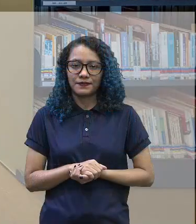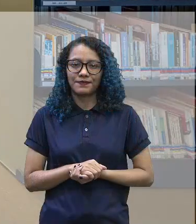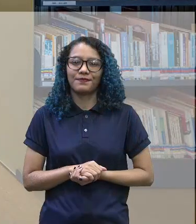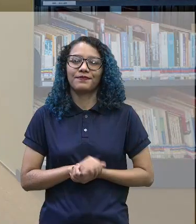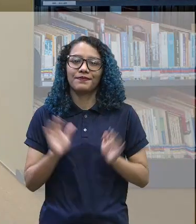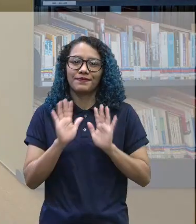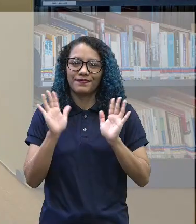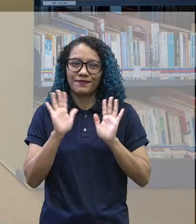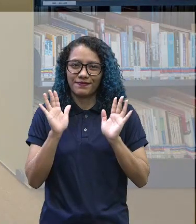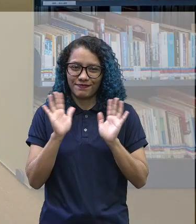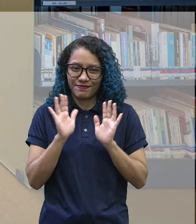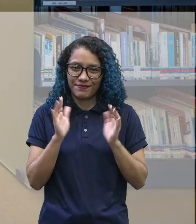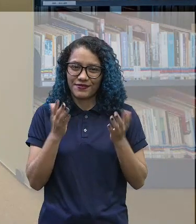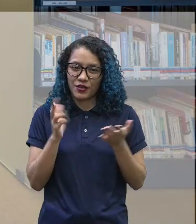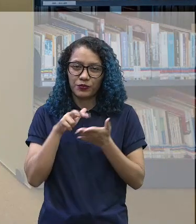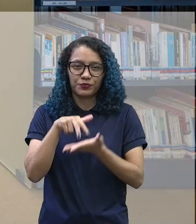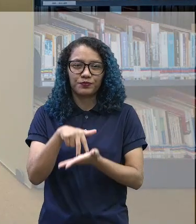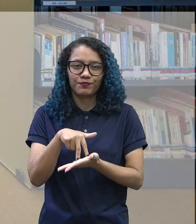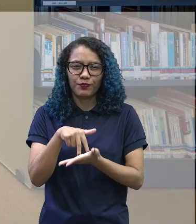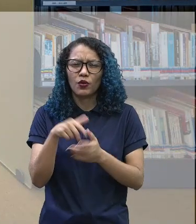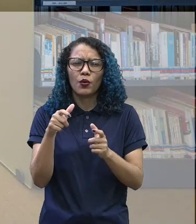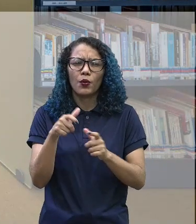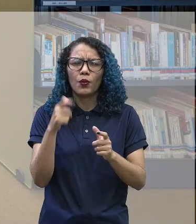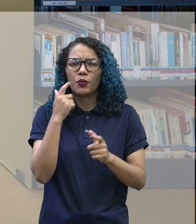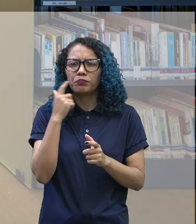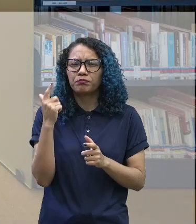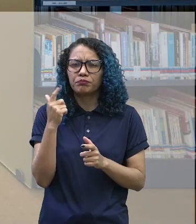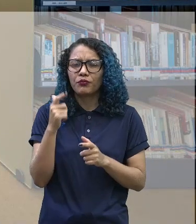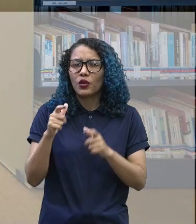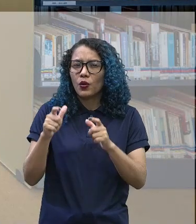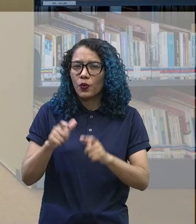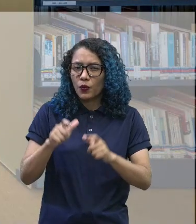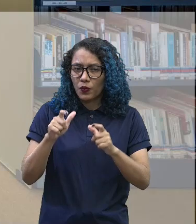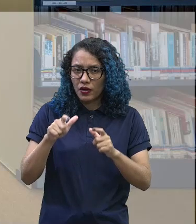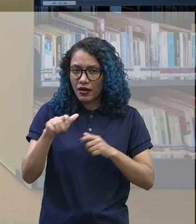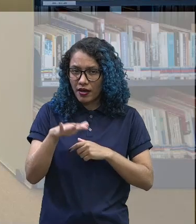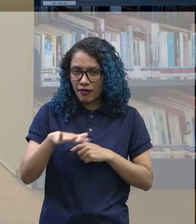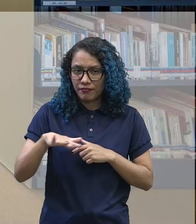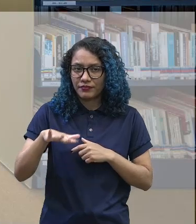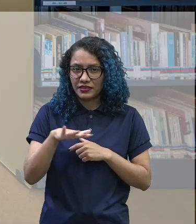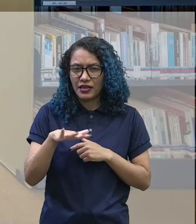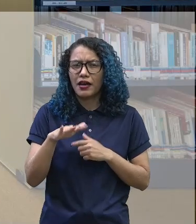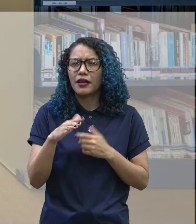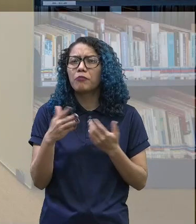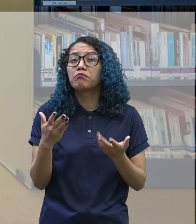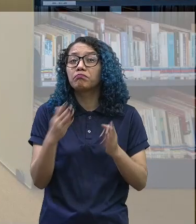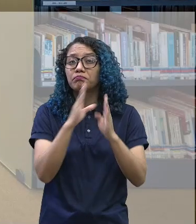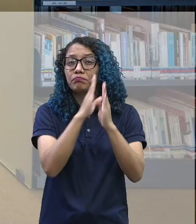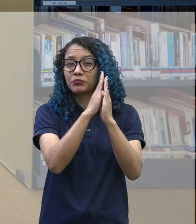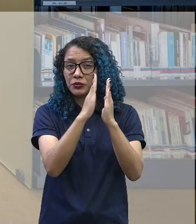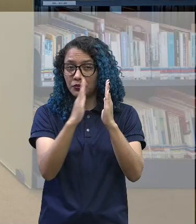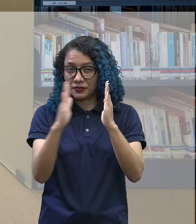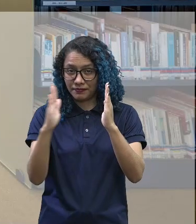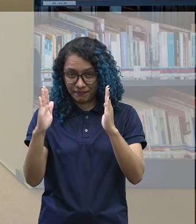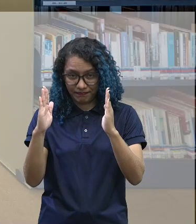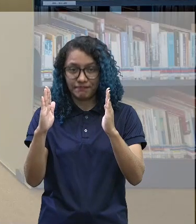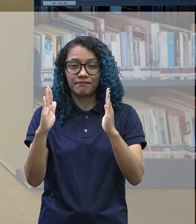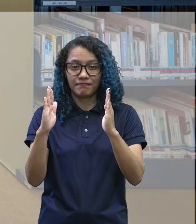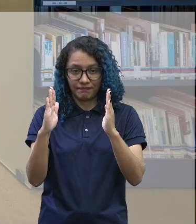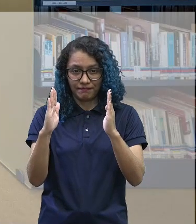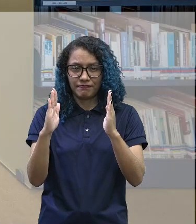Olá, turma! Então, estamos aqui nesse universo, nessa biblioteca, e é justamente